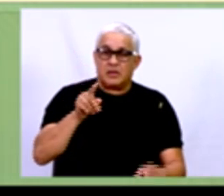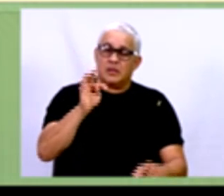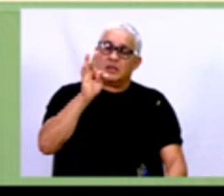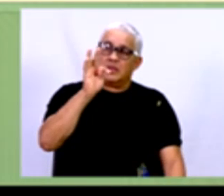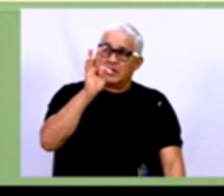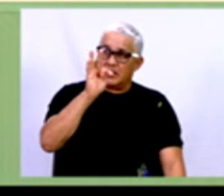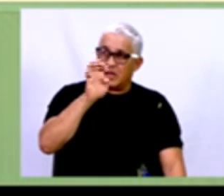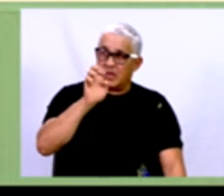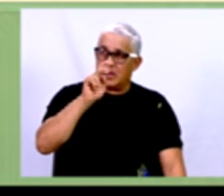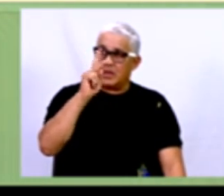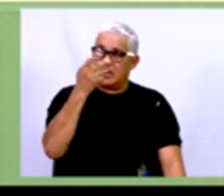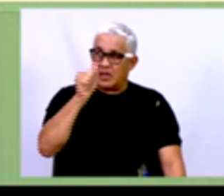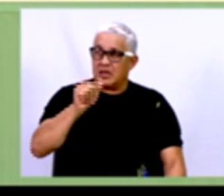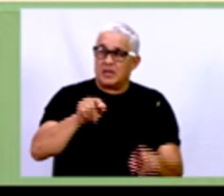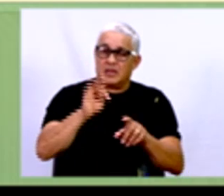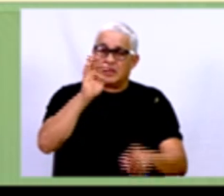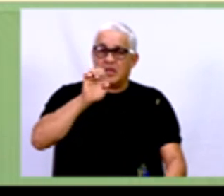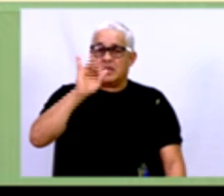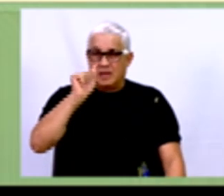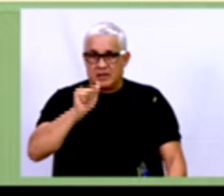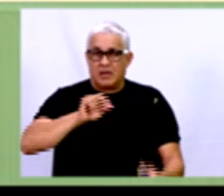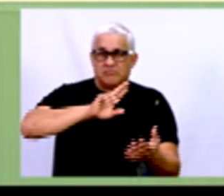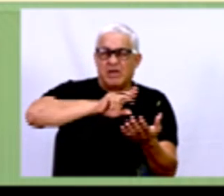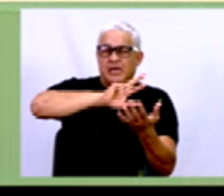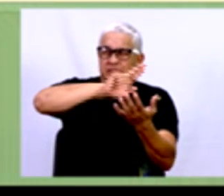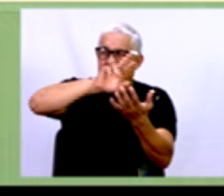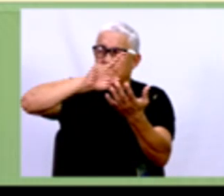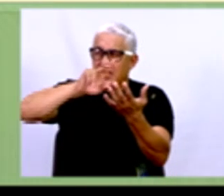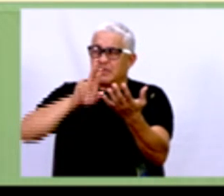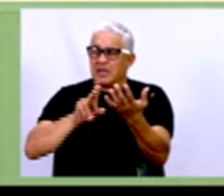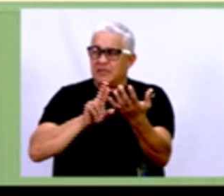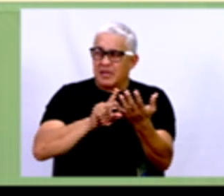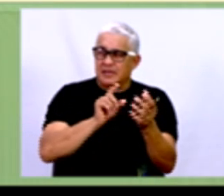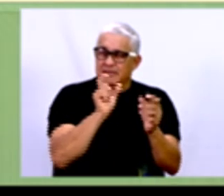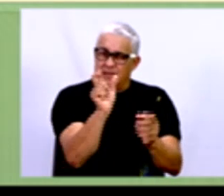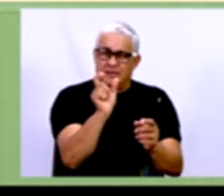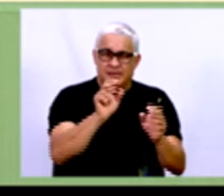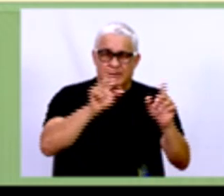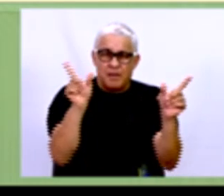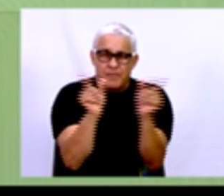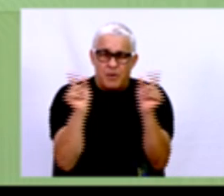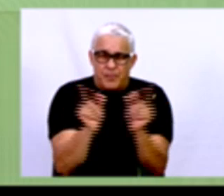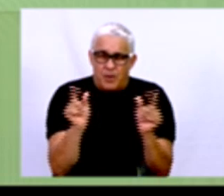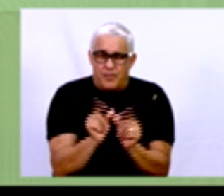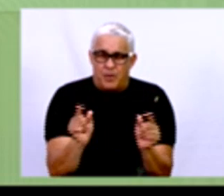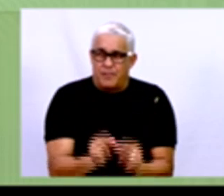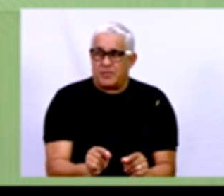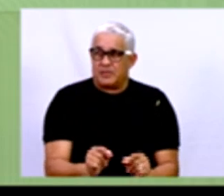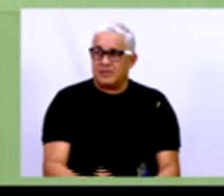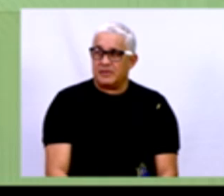telhado, dizem teiado. E vão fazendo telhados. Oswald de Andrade.